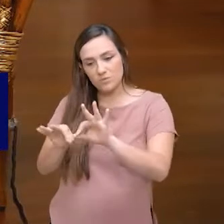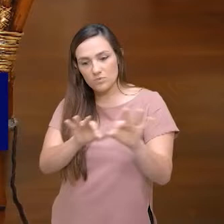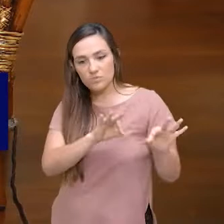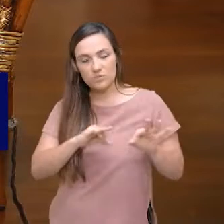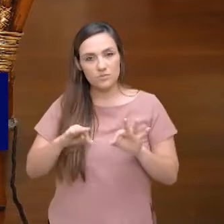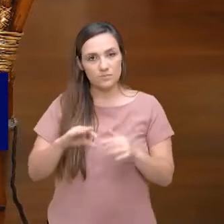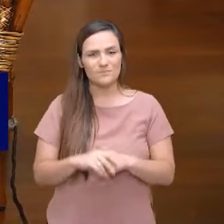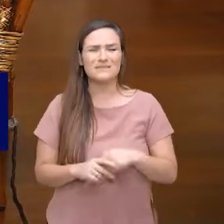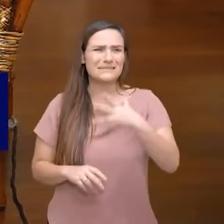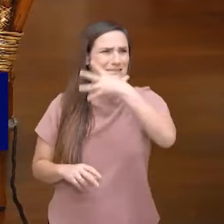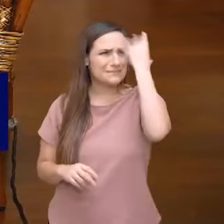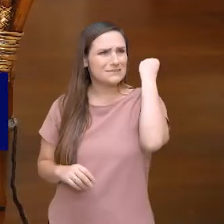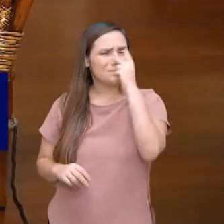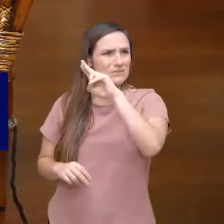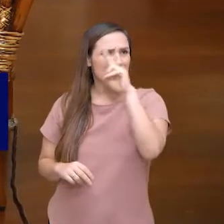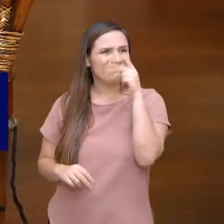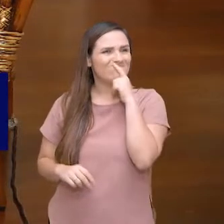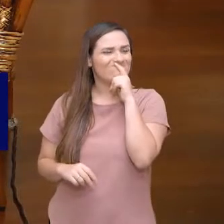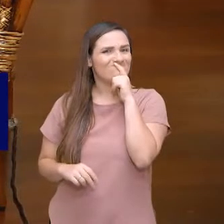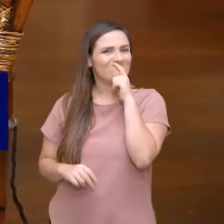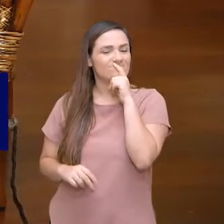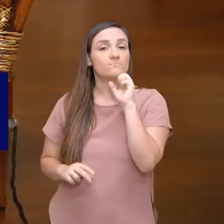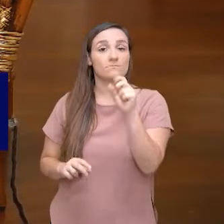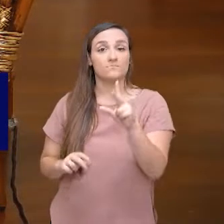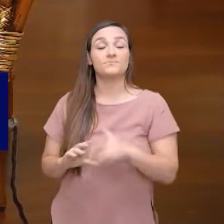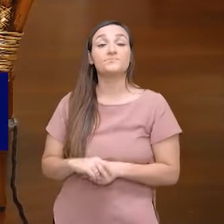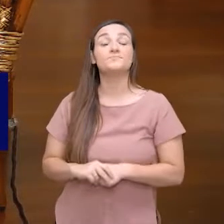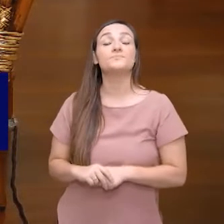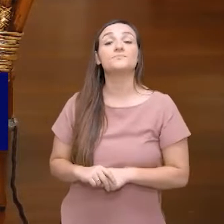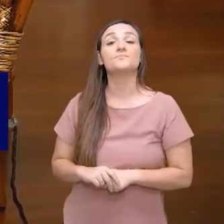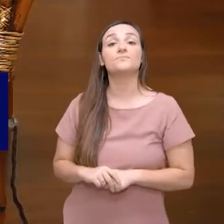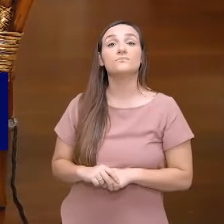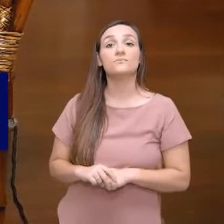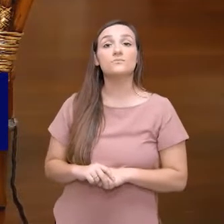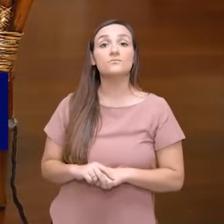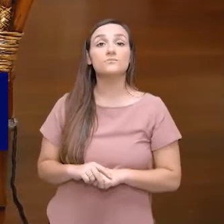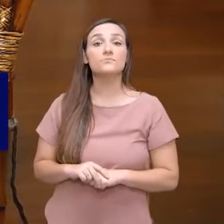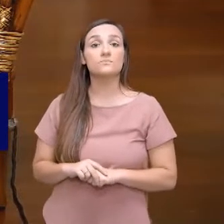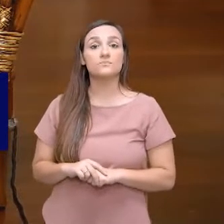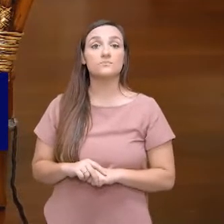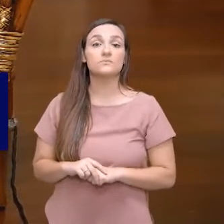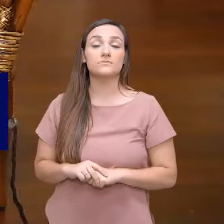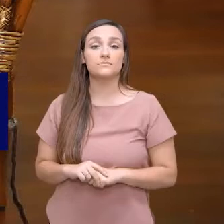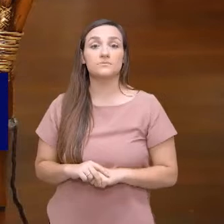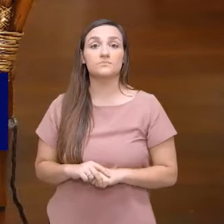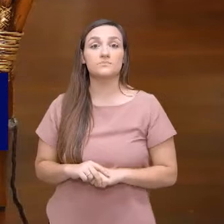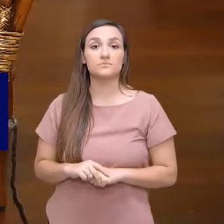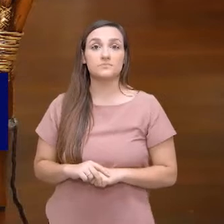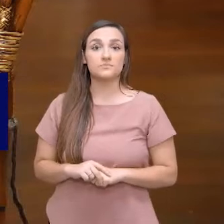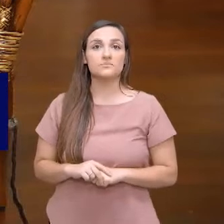ministro do Interior, esqueço do nome dele, sabe? E foram